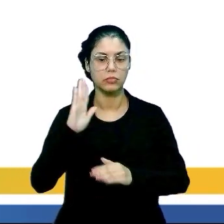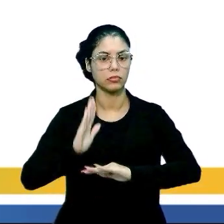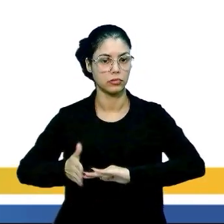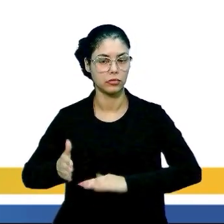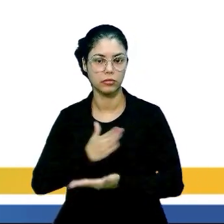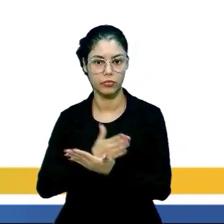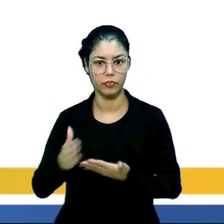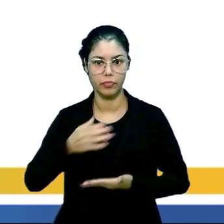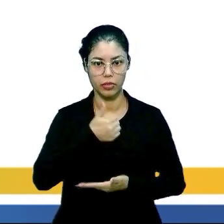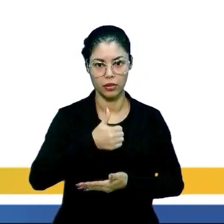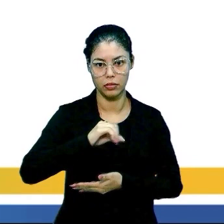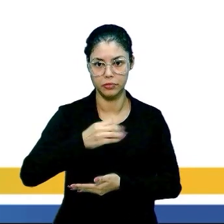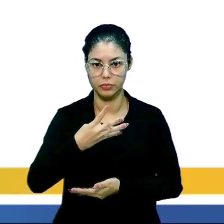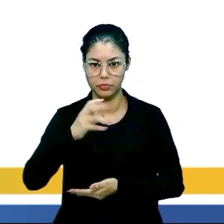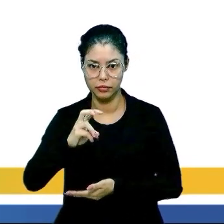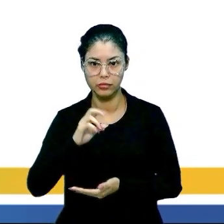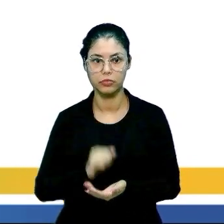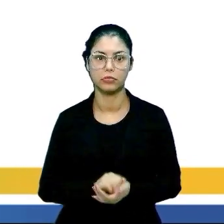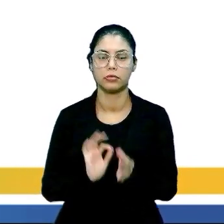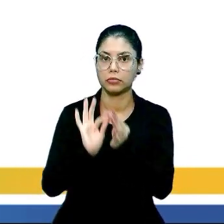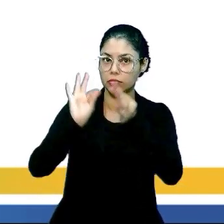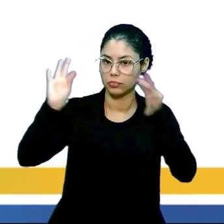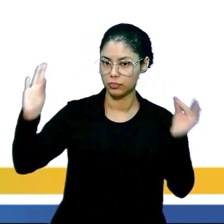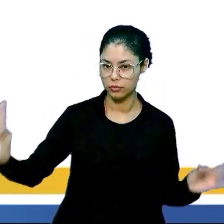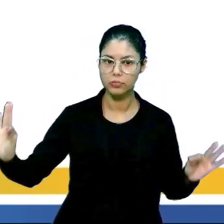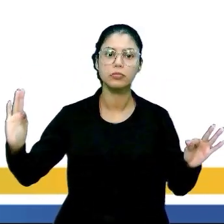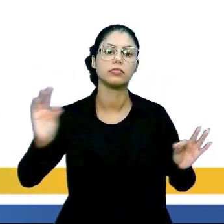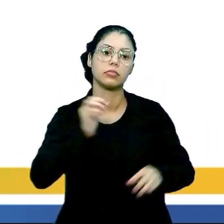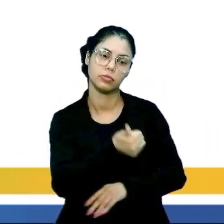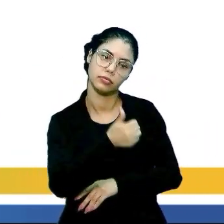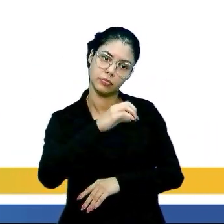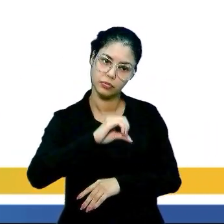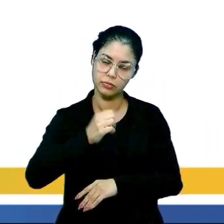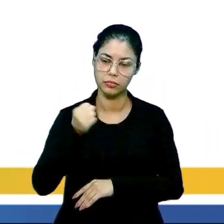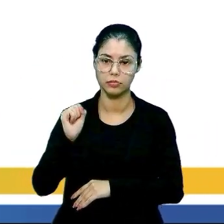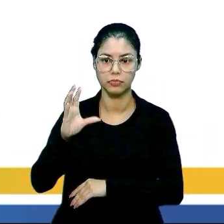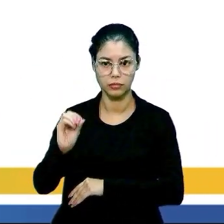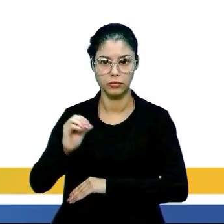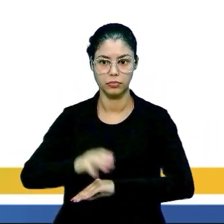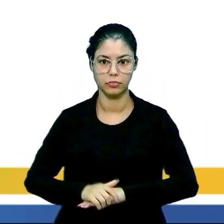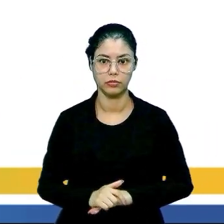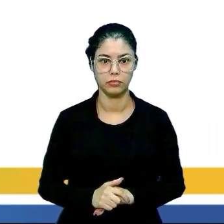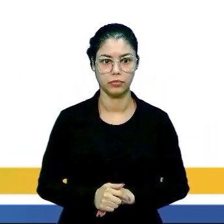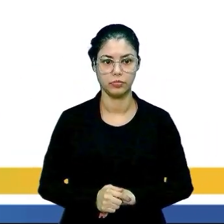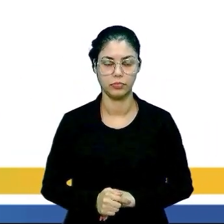modernismo começa em 1945 e se estende até